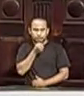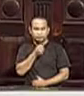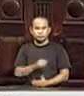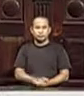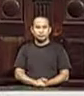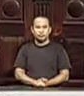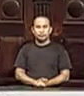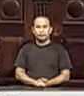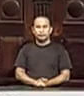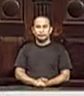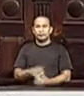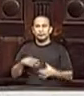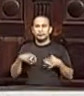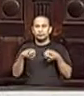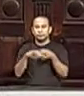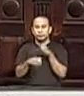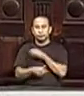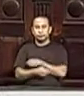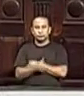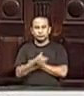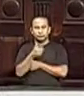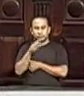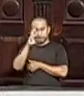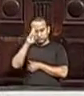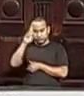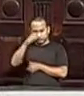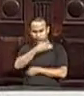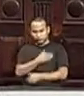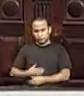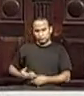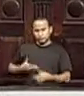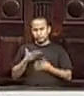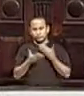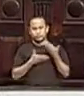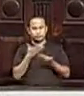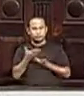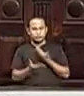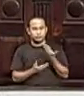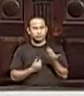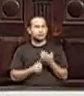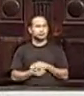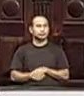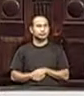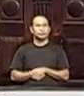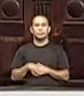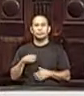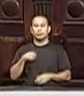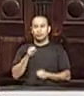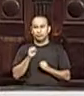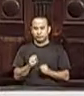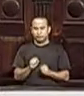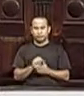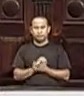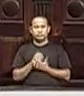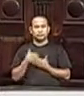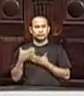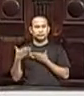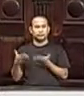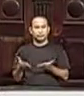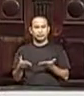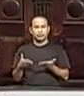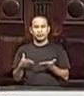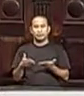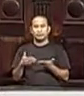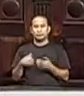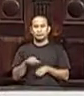dos órgãos nos 3 níveis de governo que cuidam do patrimônio. O IPHAN, a nível nacional, esteve aqui a superintendente